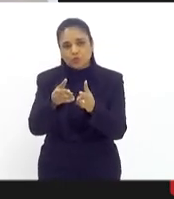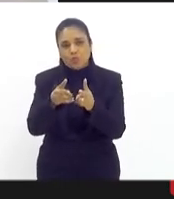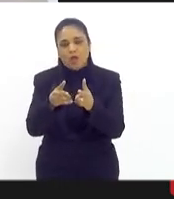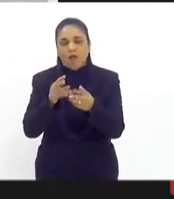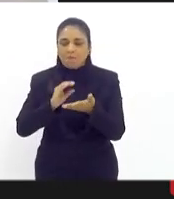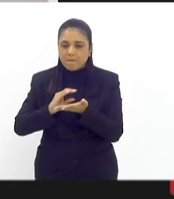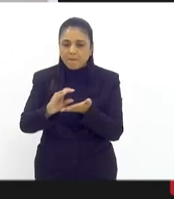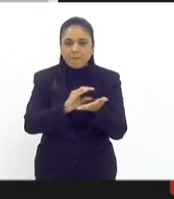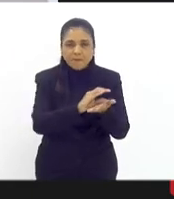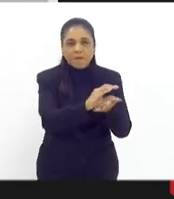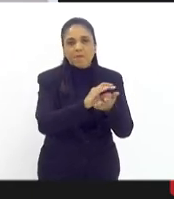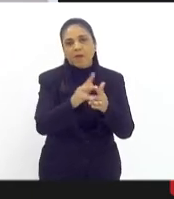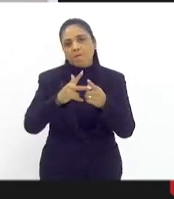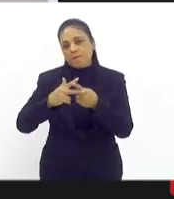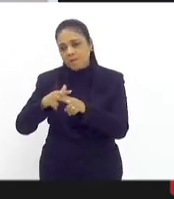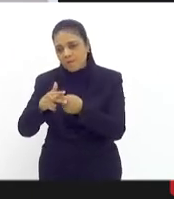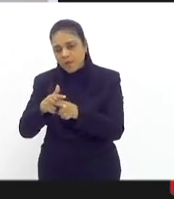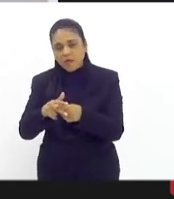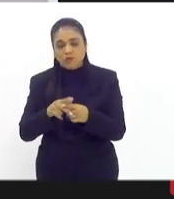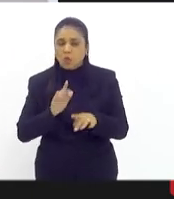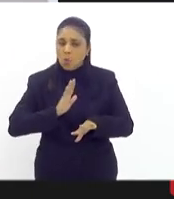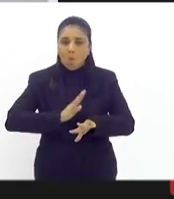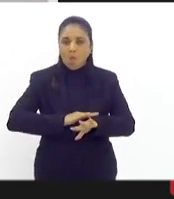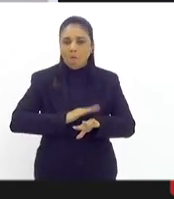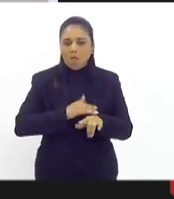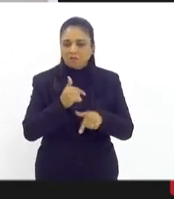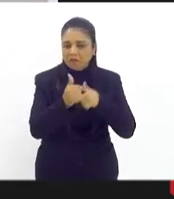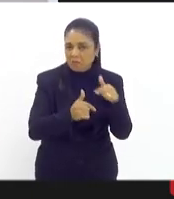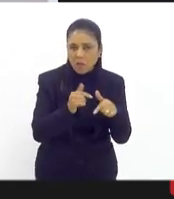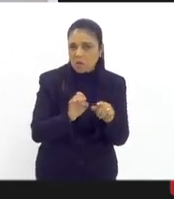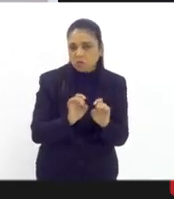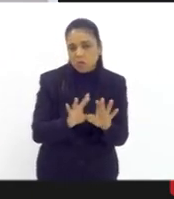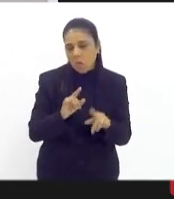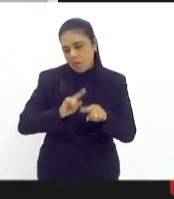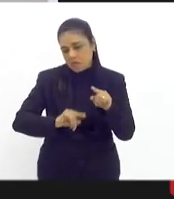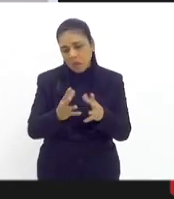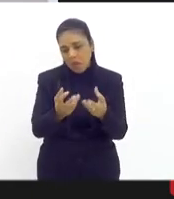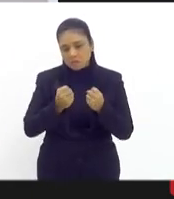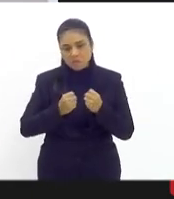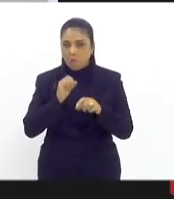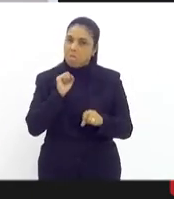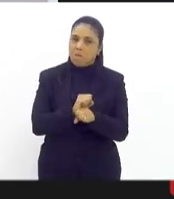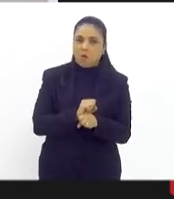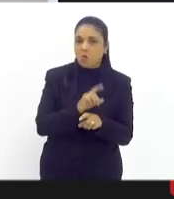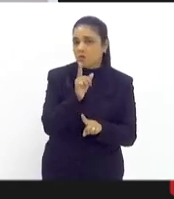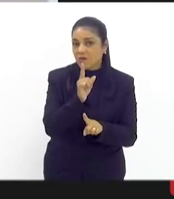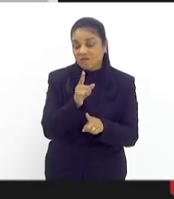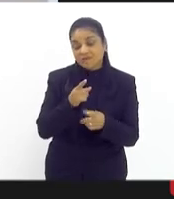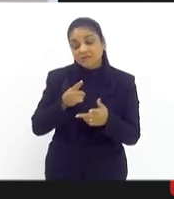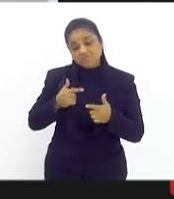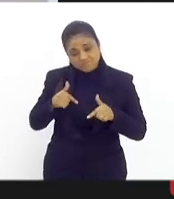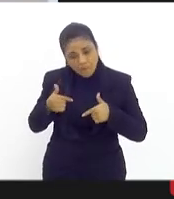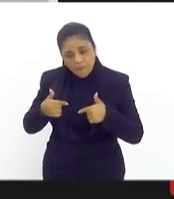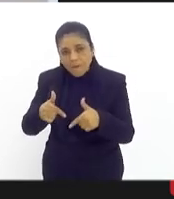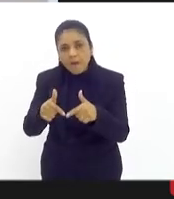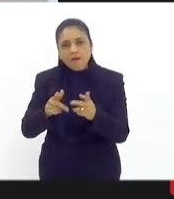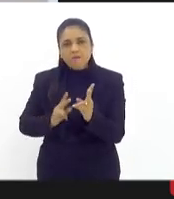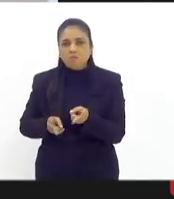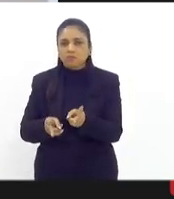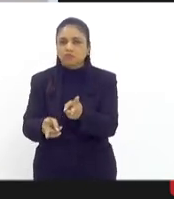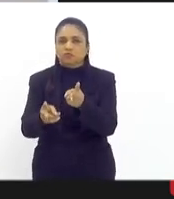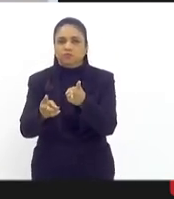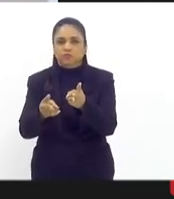lá, trabalhou em determinado momento, recebeu algum material e aquilo fica parado. Não, mas que aquilo seja, de fato, implementado de uma forma